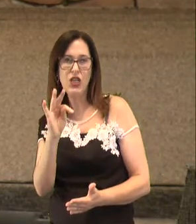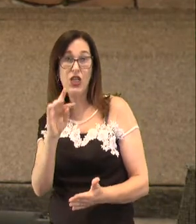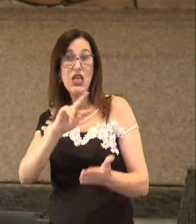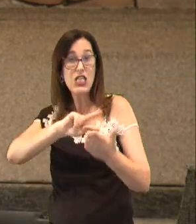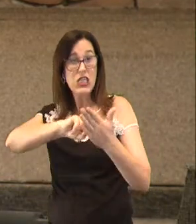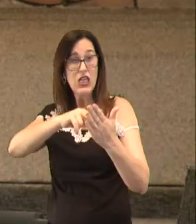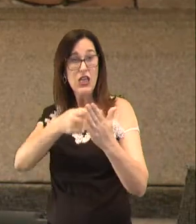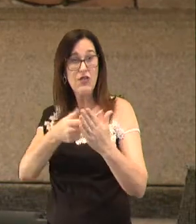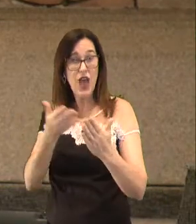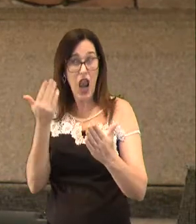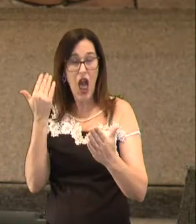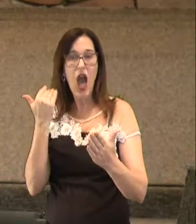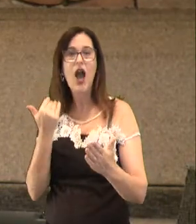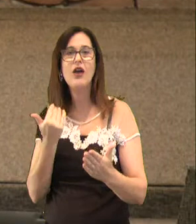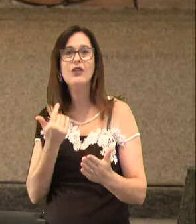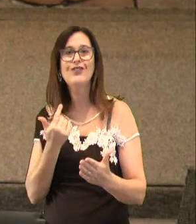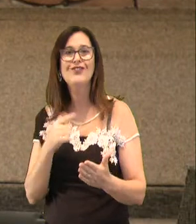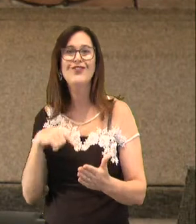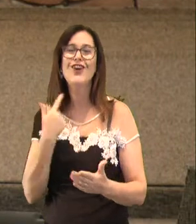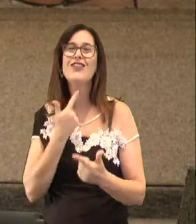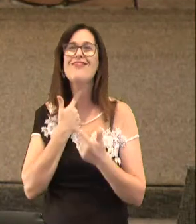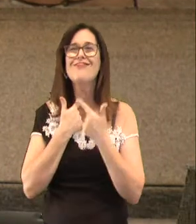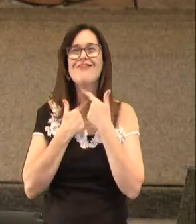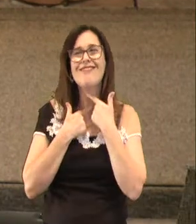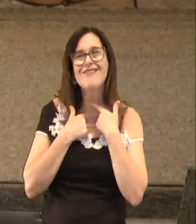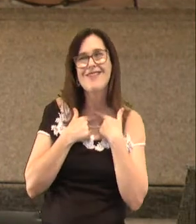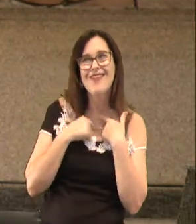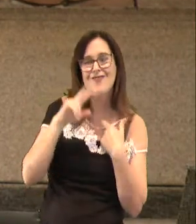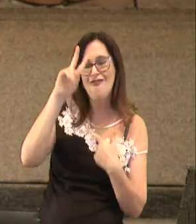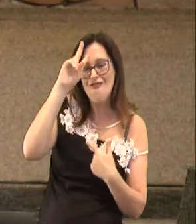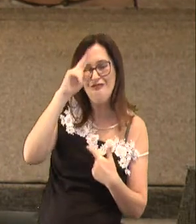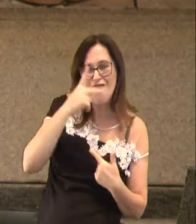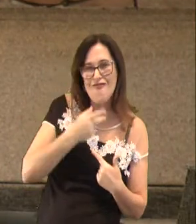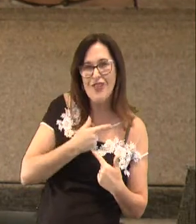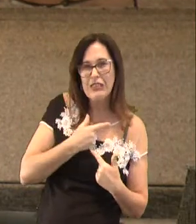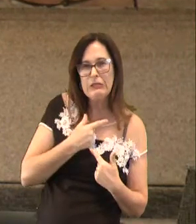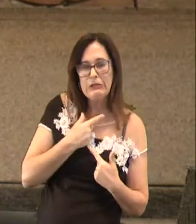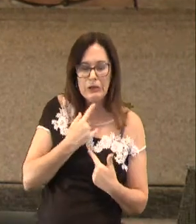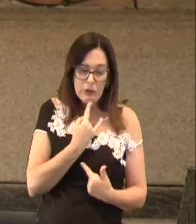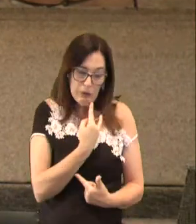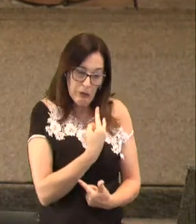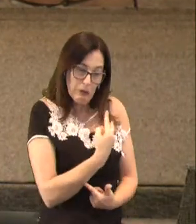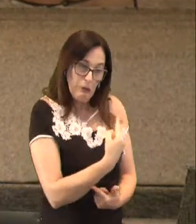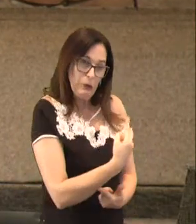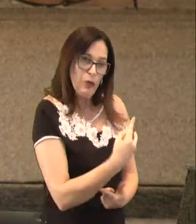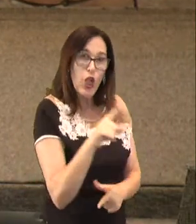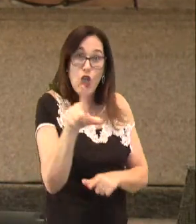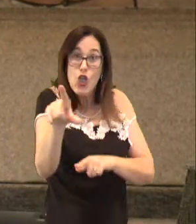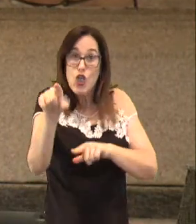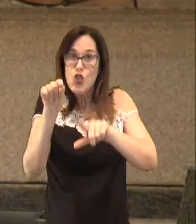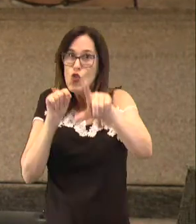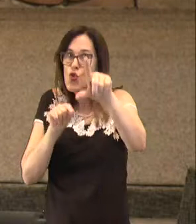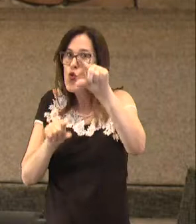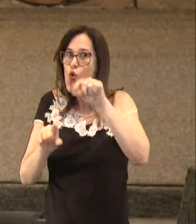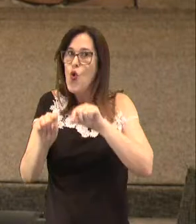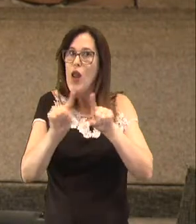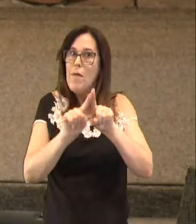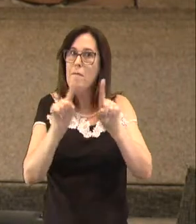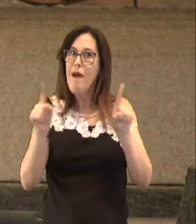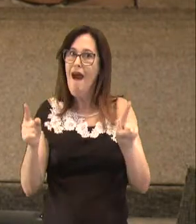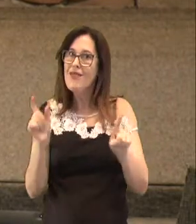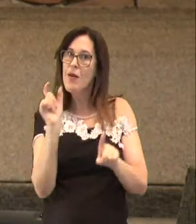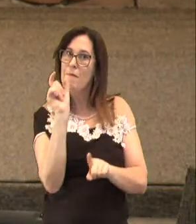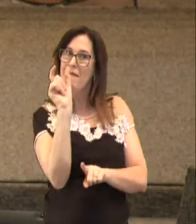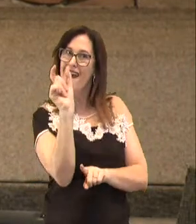nós o nosso desejo, a nossa vontade, a nossa inclinação, a nossa escolha. Mas quando essa palavra